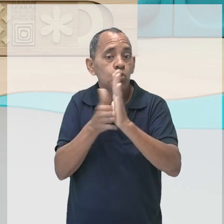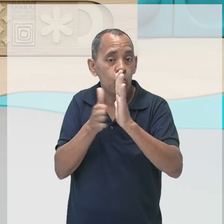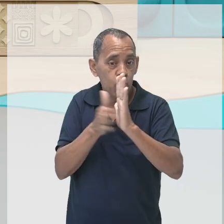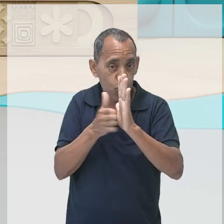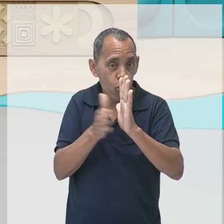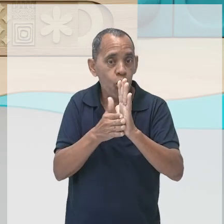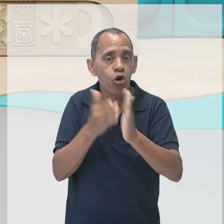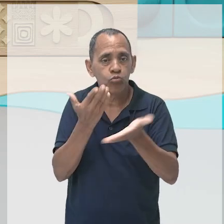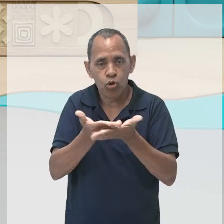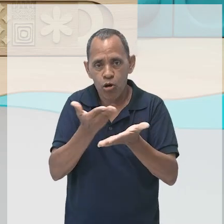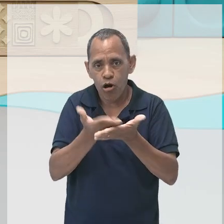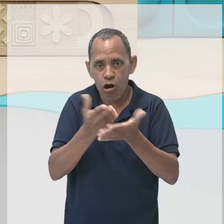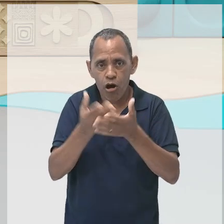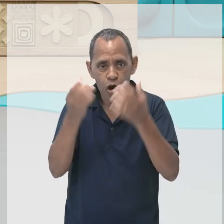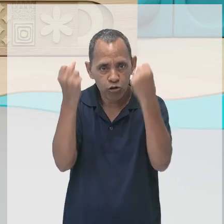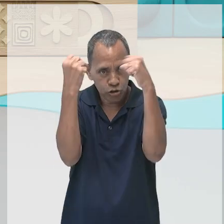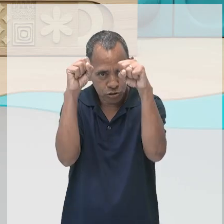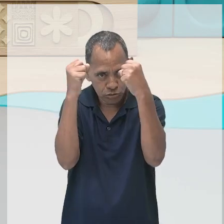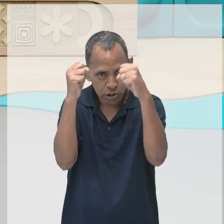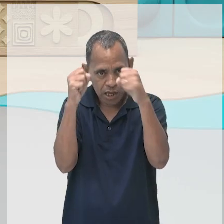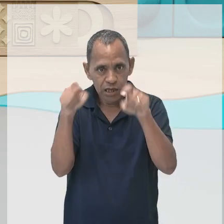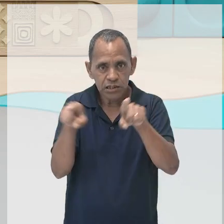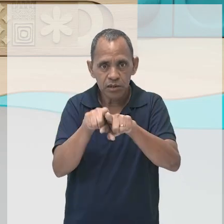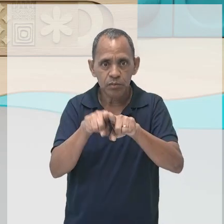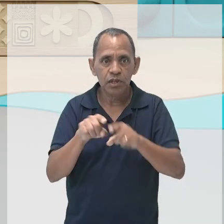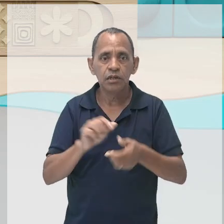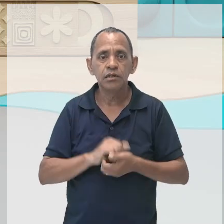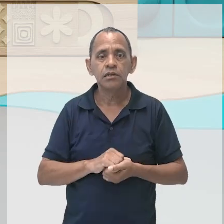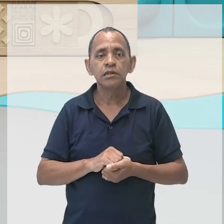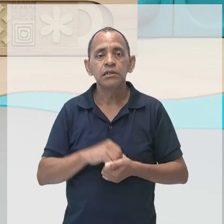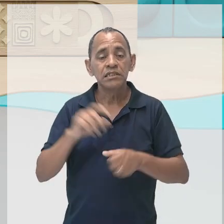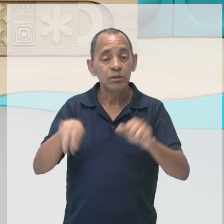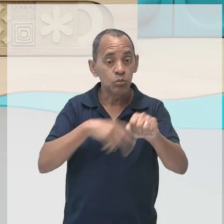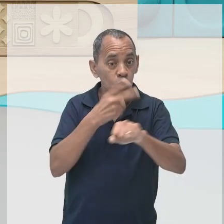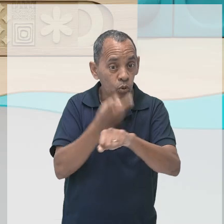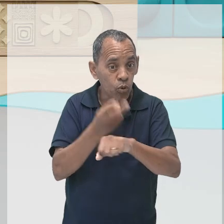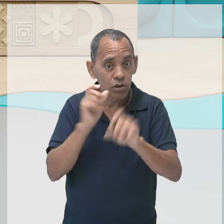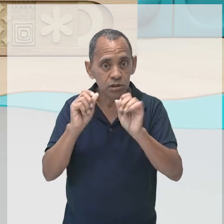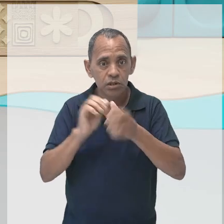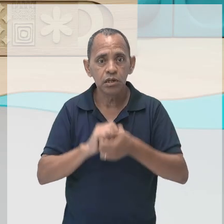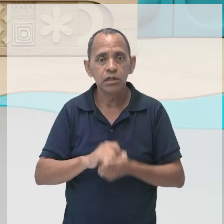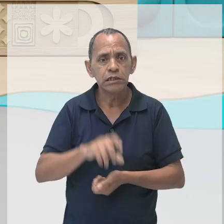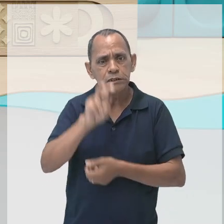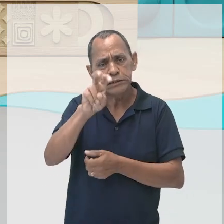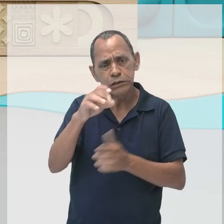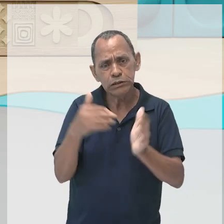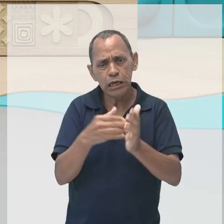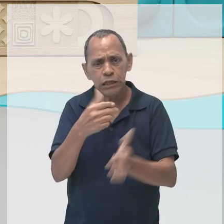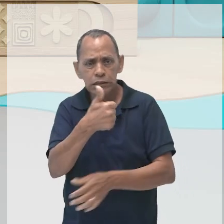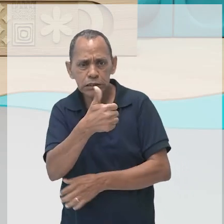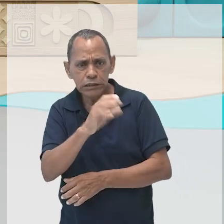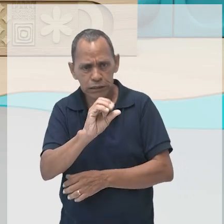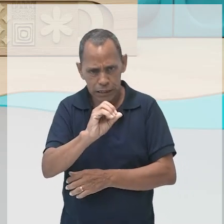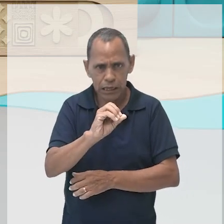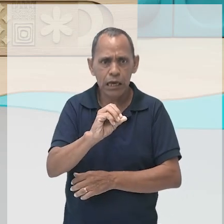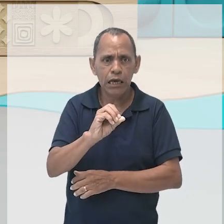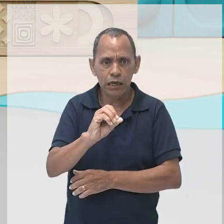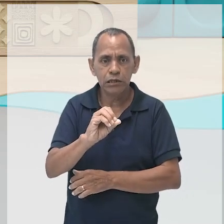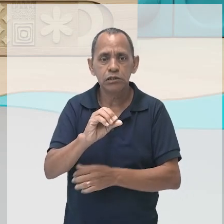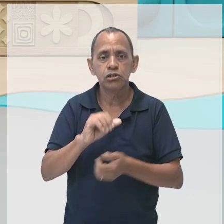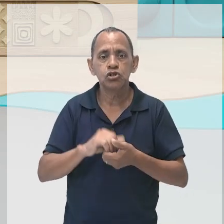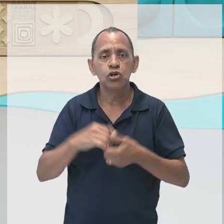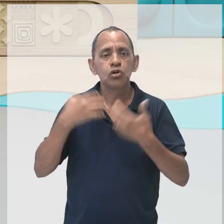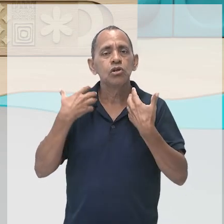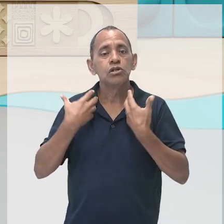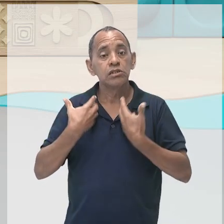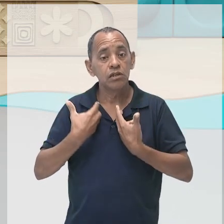ginástica. E o relaxamento e volta à calma, que vai girar em torno de 5 e 10 minutos, que vai trazer ali o seu corpo, né,